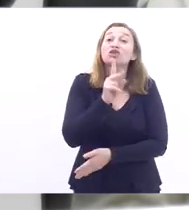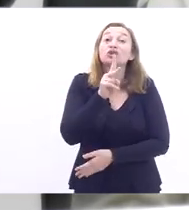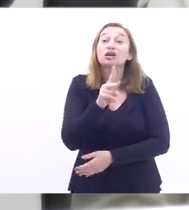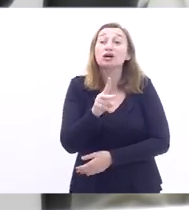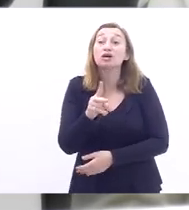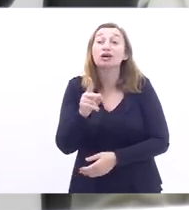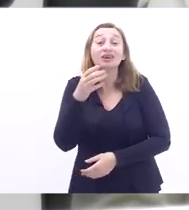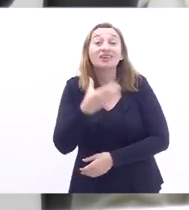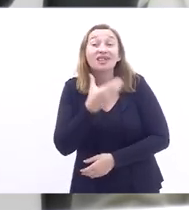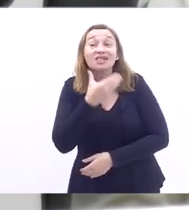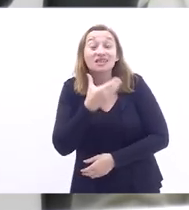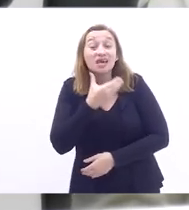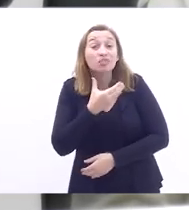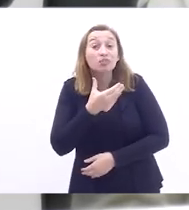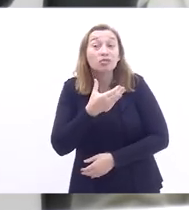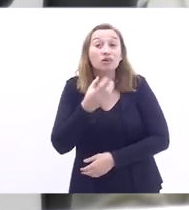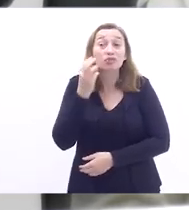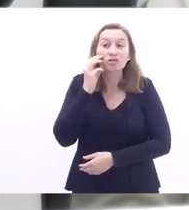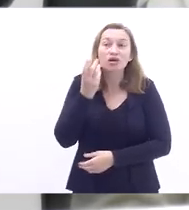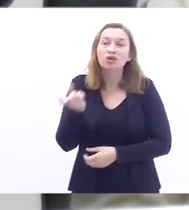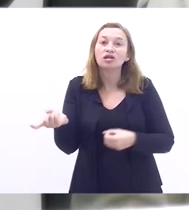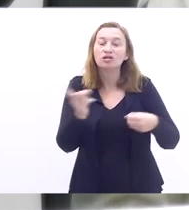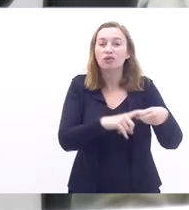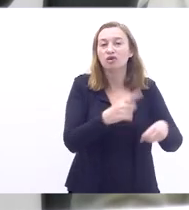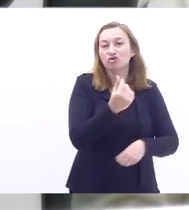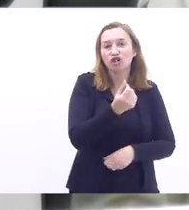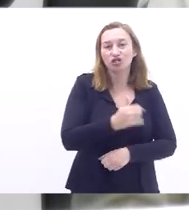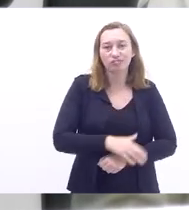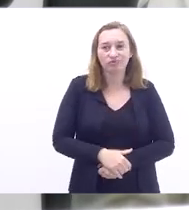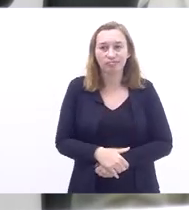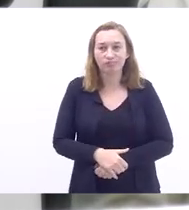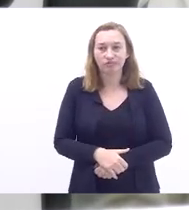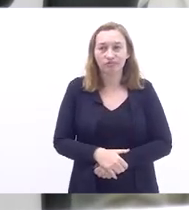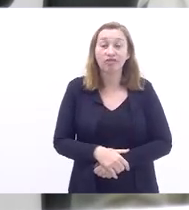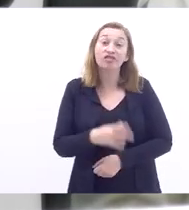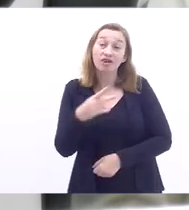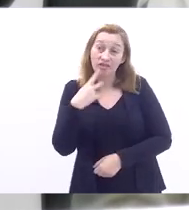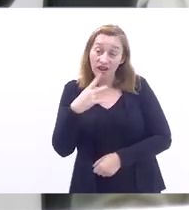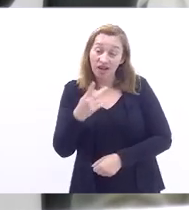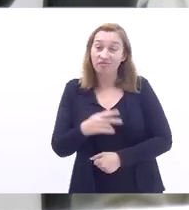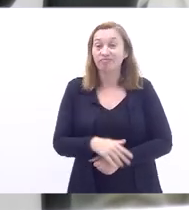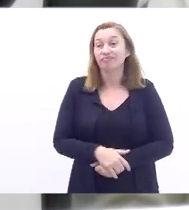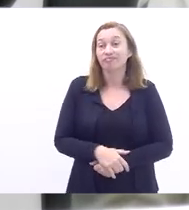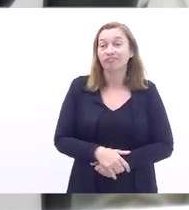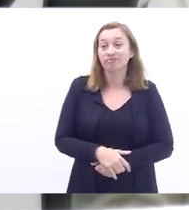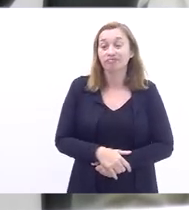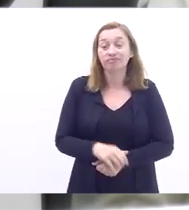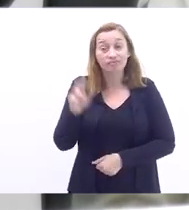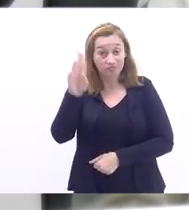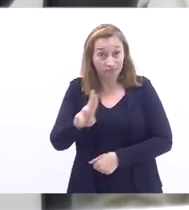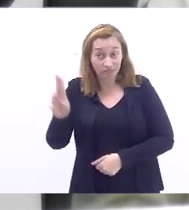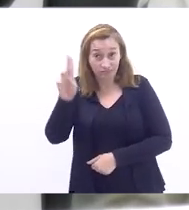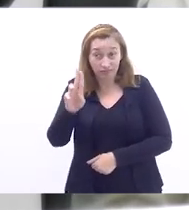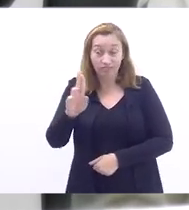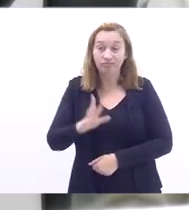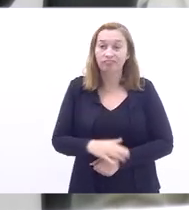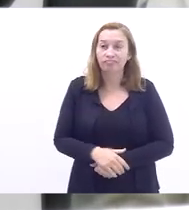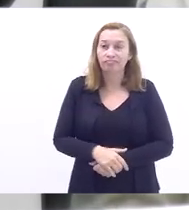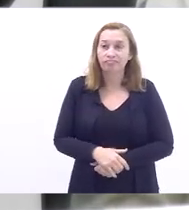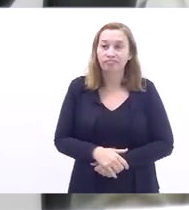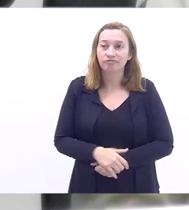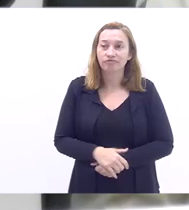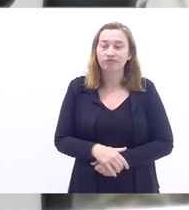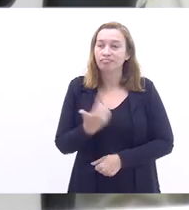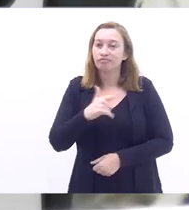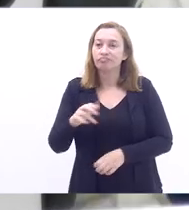vou ter que em dezembro vou ter que devolver o dinheiro e ainda vamos falar O que as Universidades não